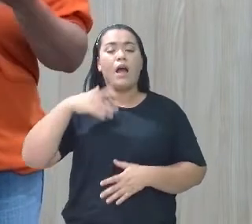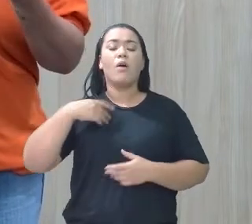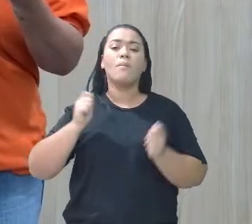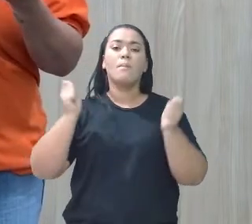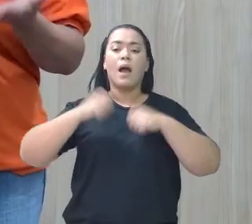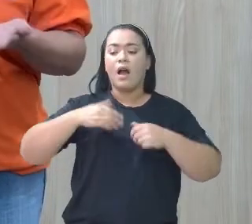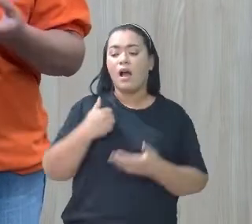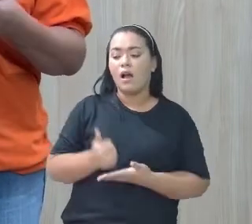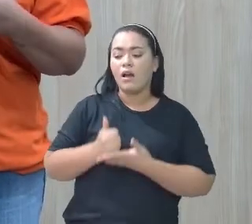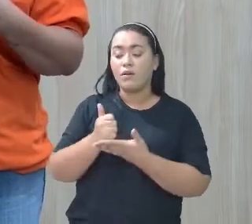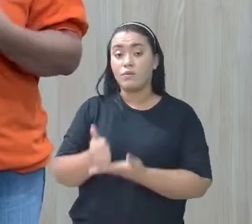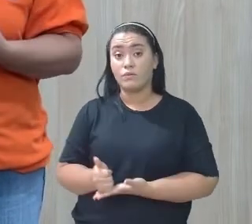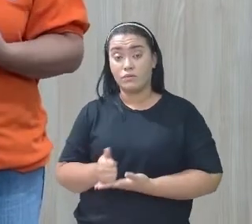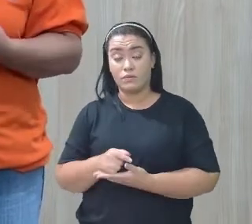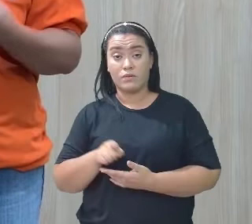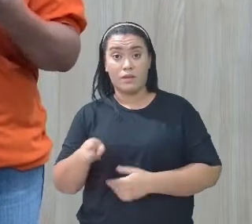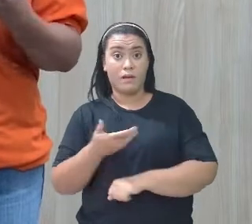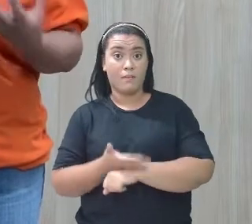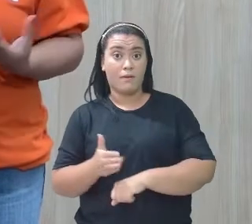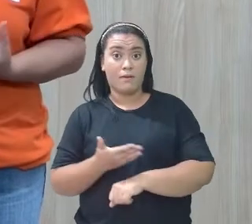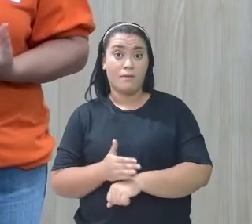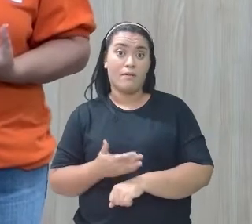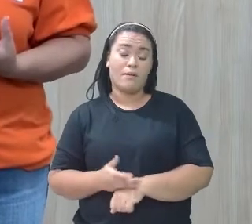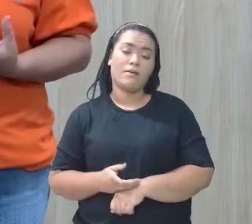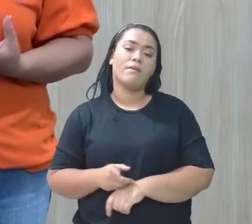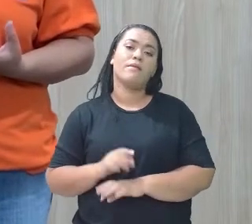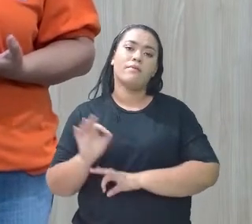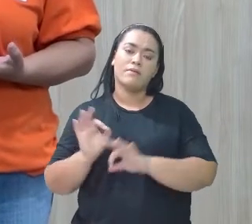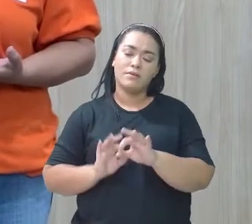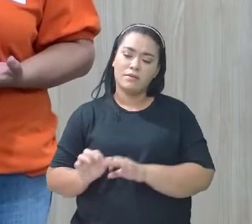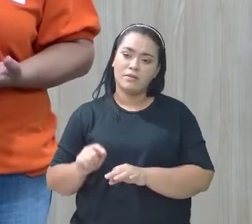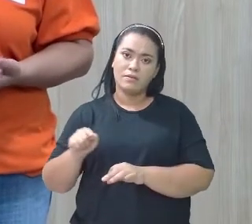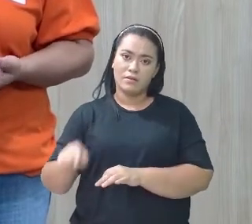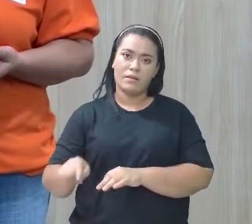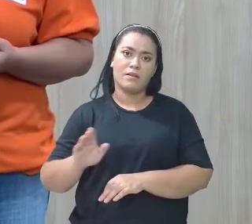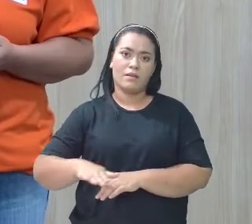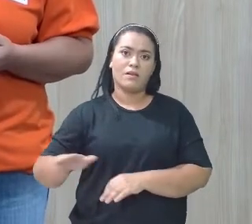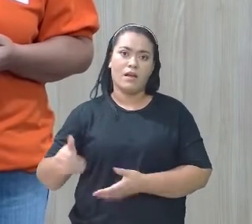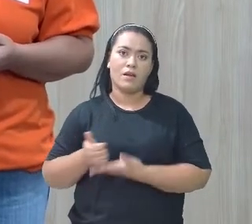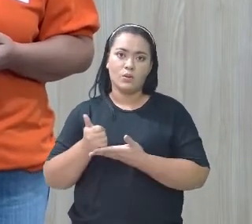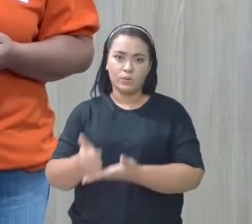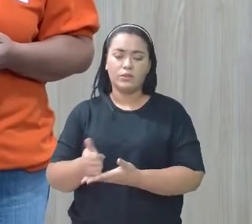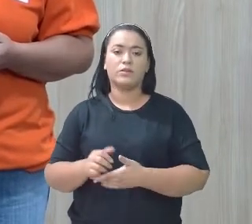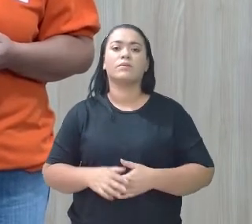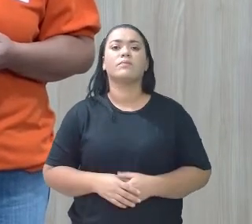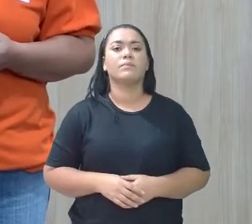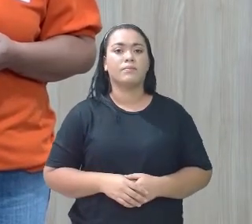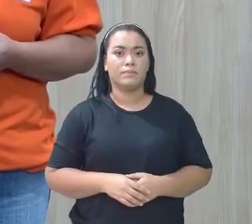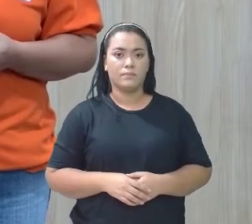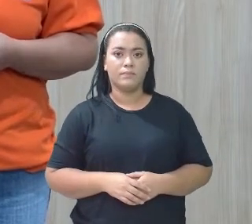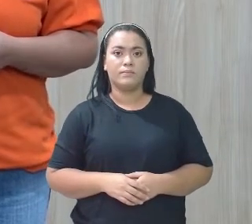conseguir praticar e formar essa habilidade nele.